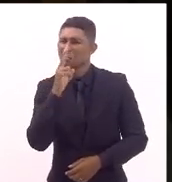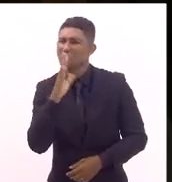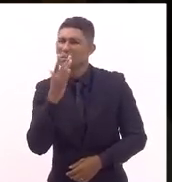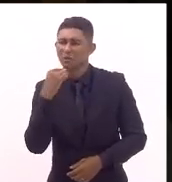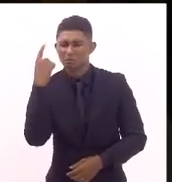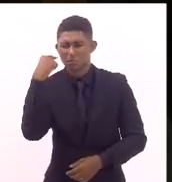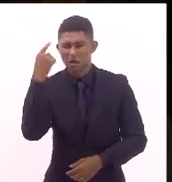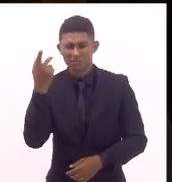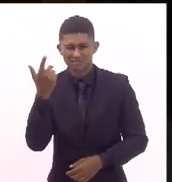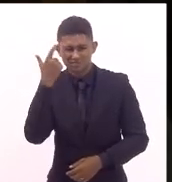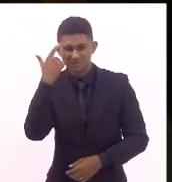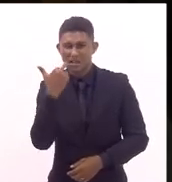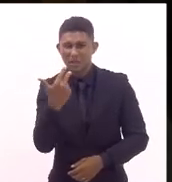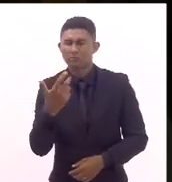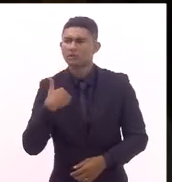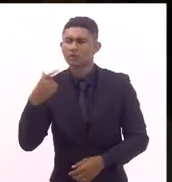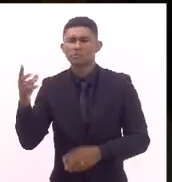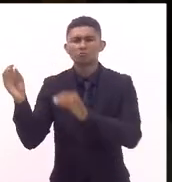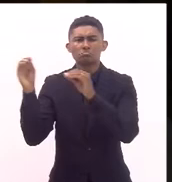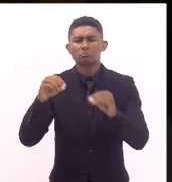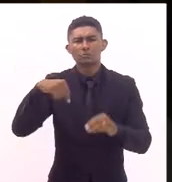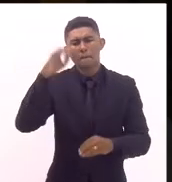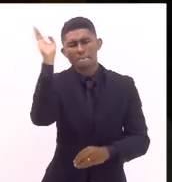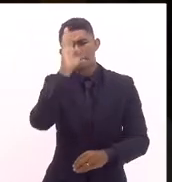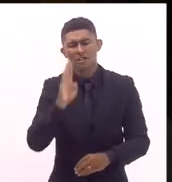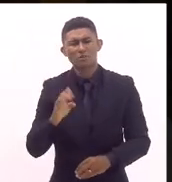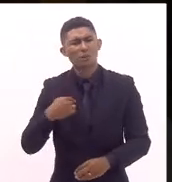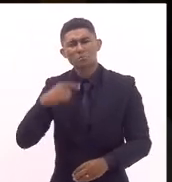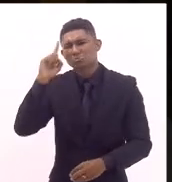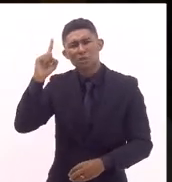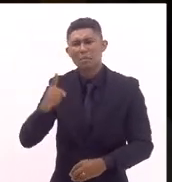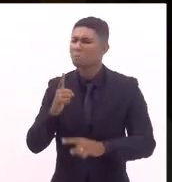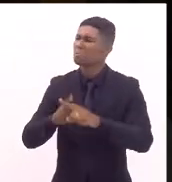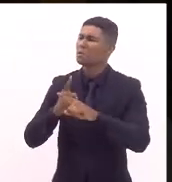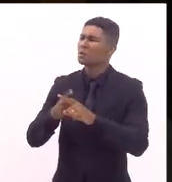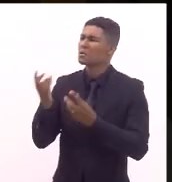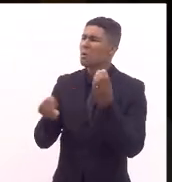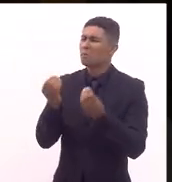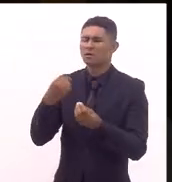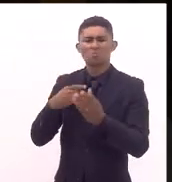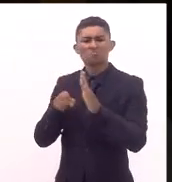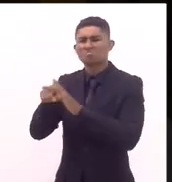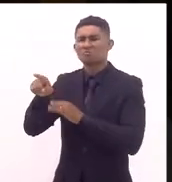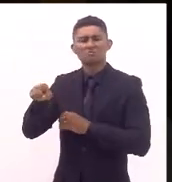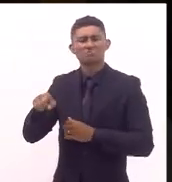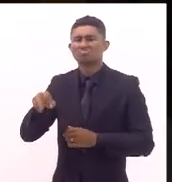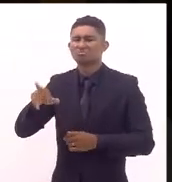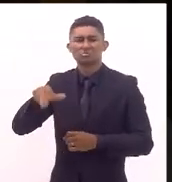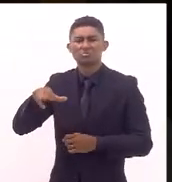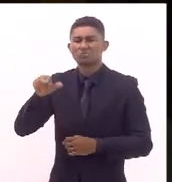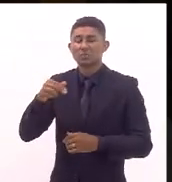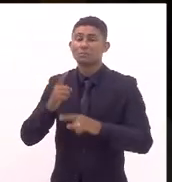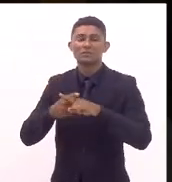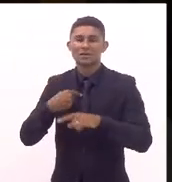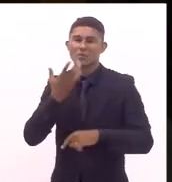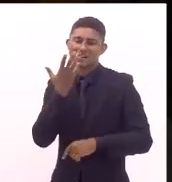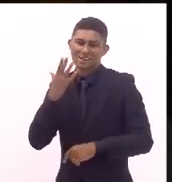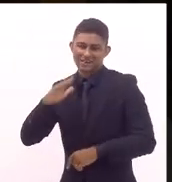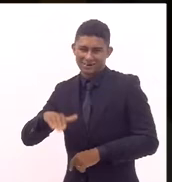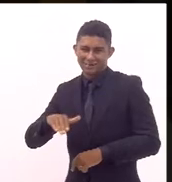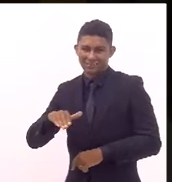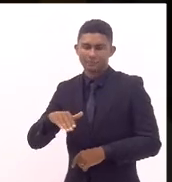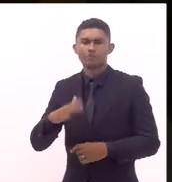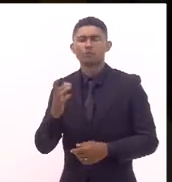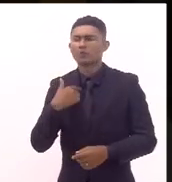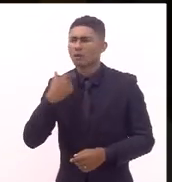e que veio para o Brasil e eu não entendia como é que ele tinha vindo para cá nunca perguntei eu era pequeno ainda então mas